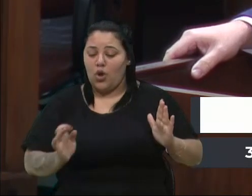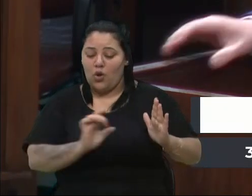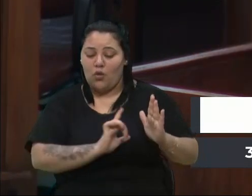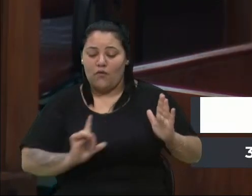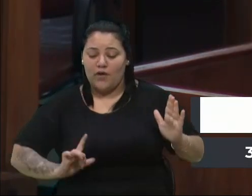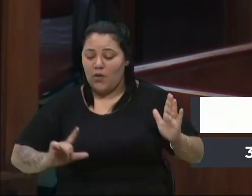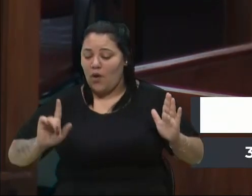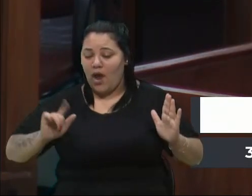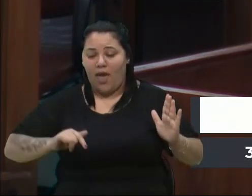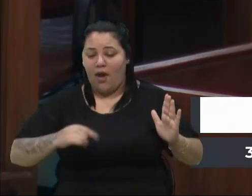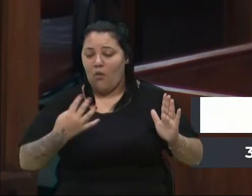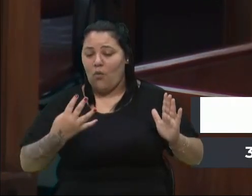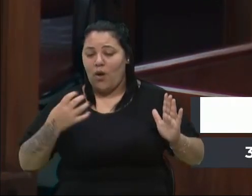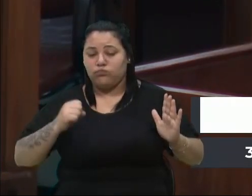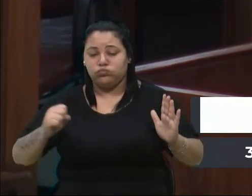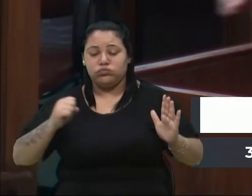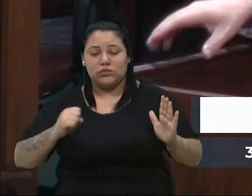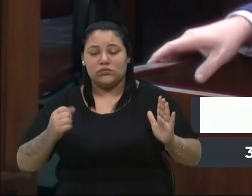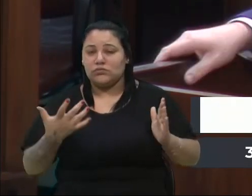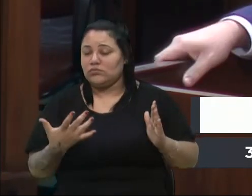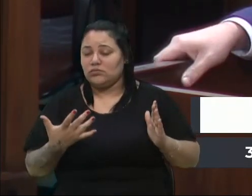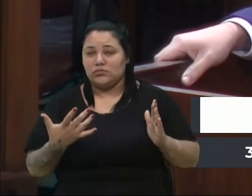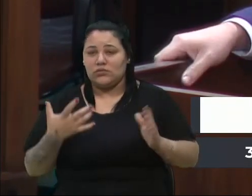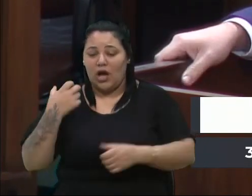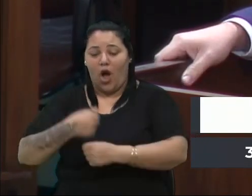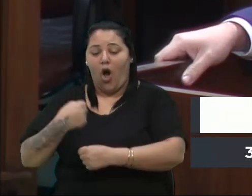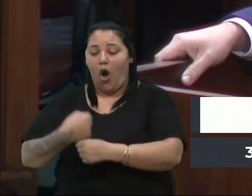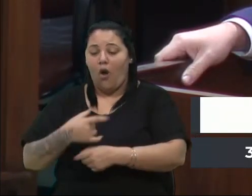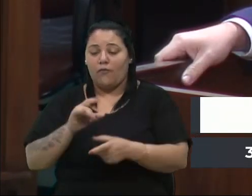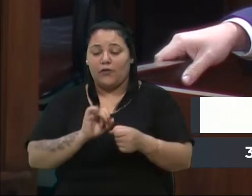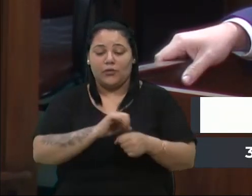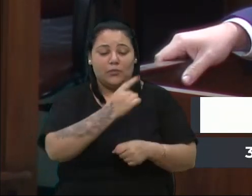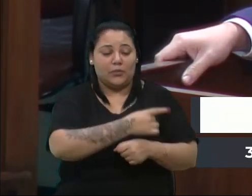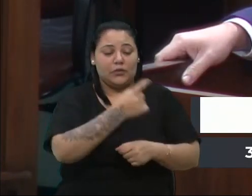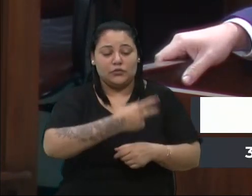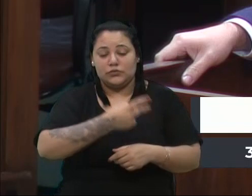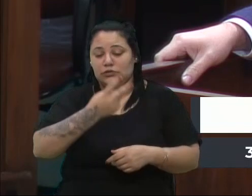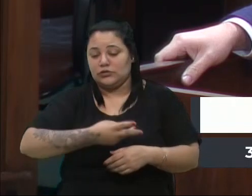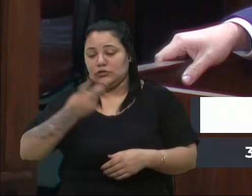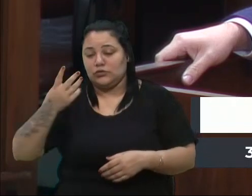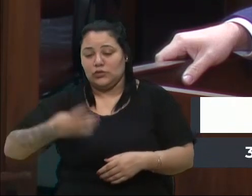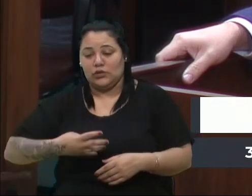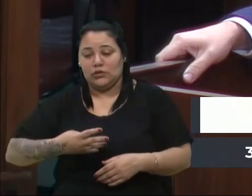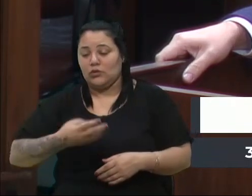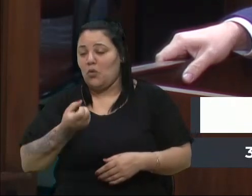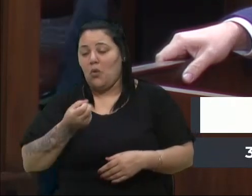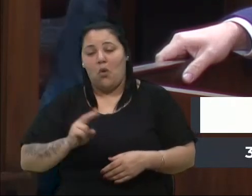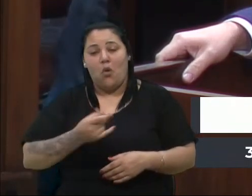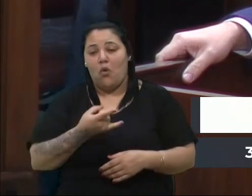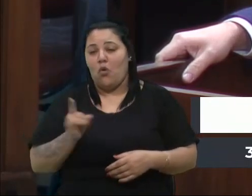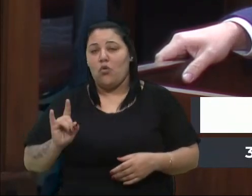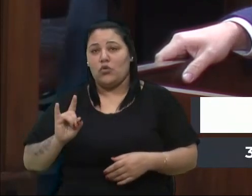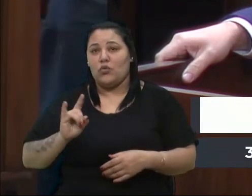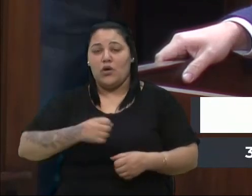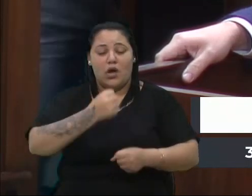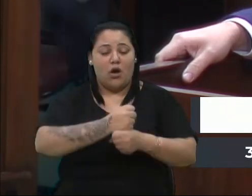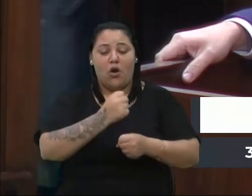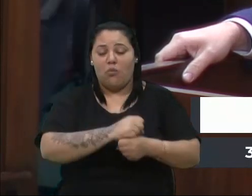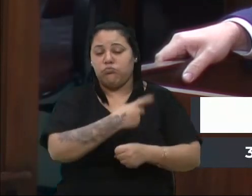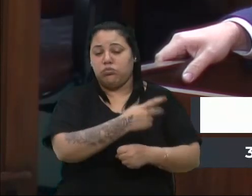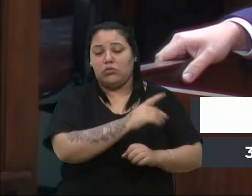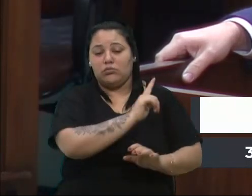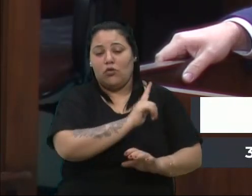4 anos. As obras que são feitas, se são feitas no primeiro, no segundo, no terceiro, ou no último ano, são obras do governo.